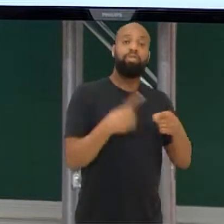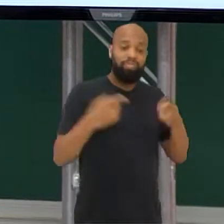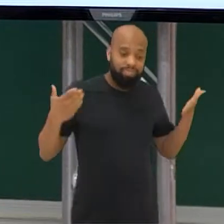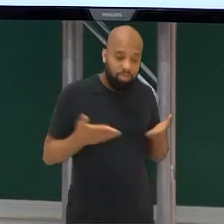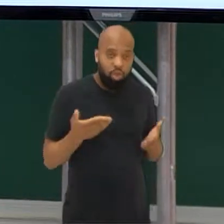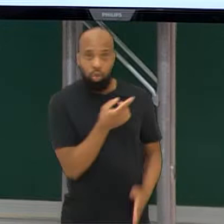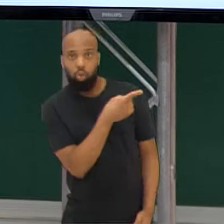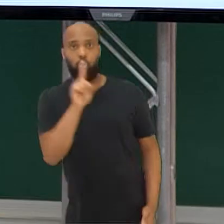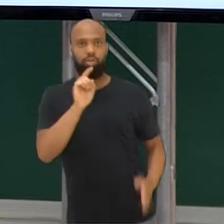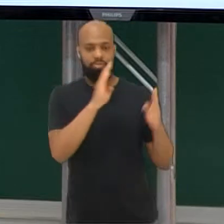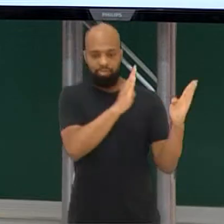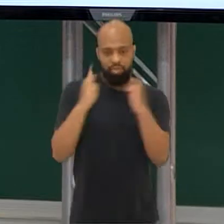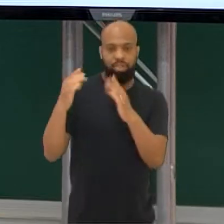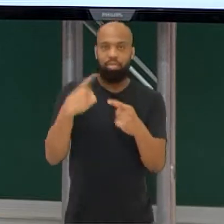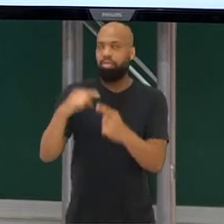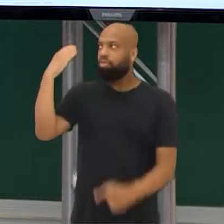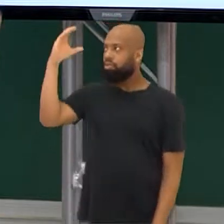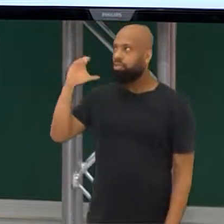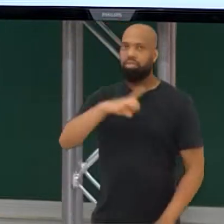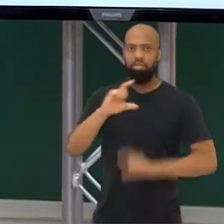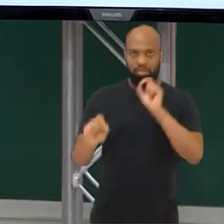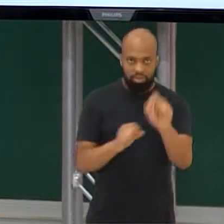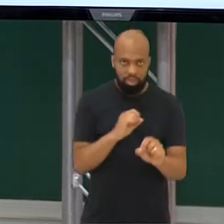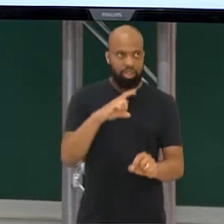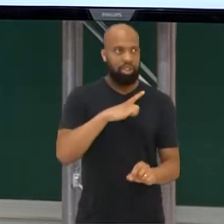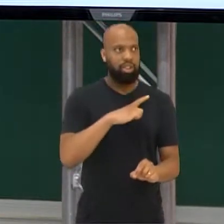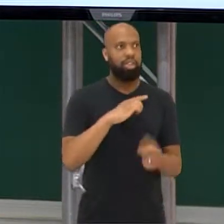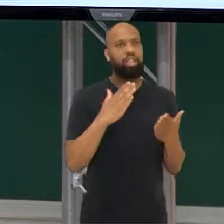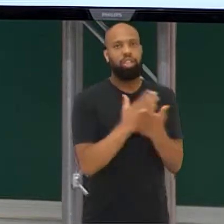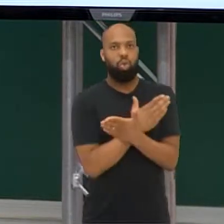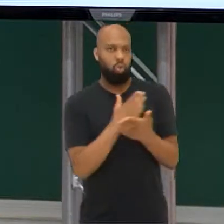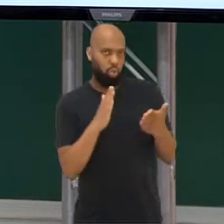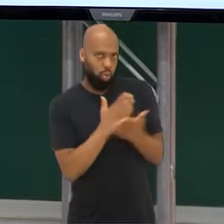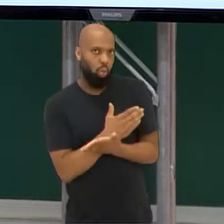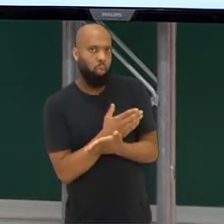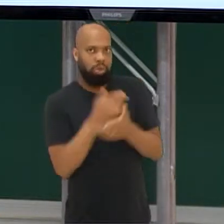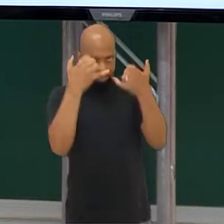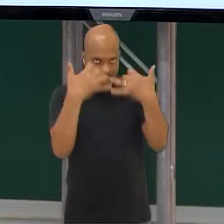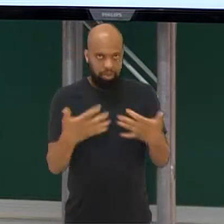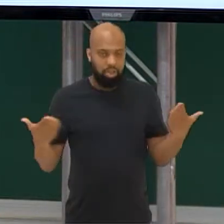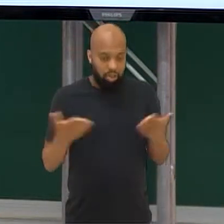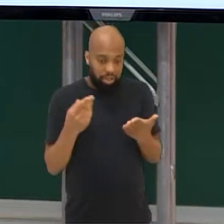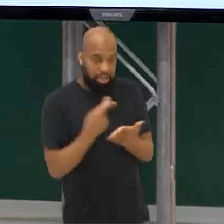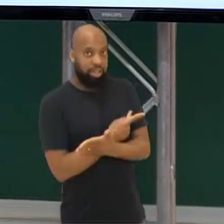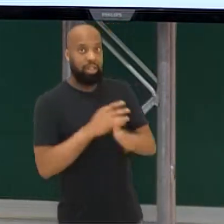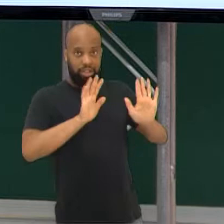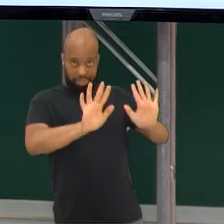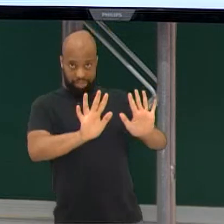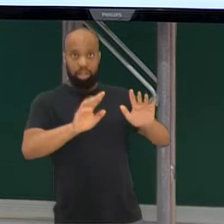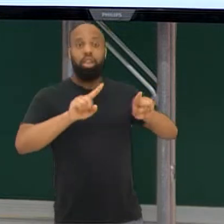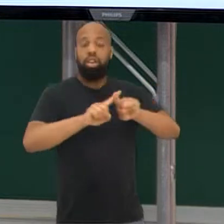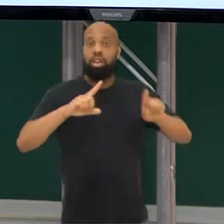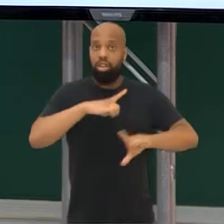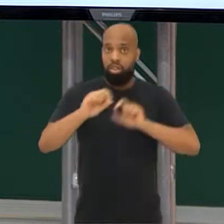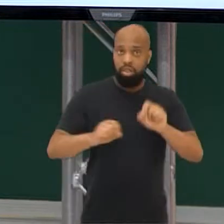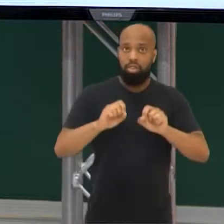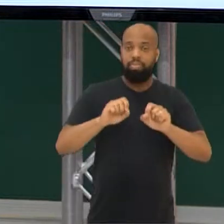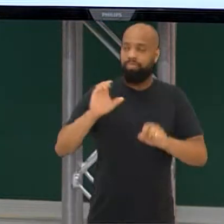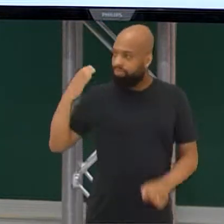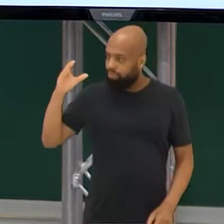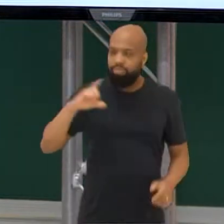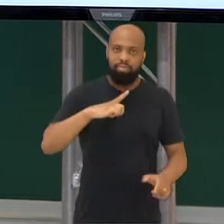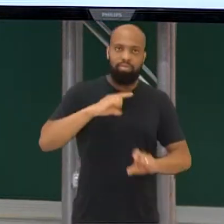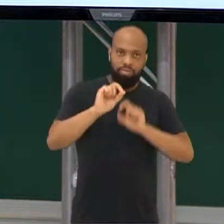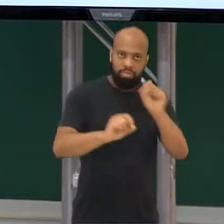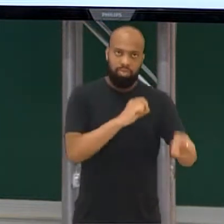estágio. A ciência, né, salvaguarda qualquer explicação equivocada que a gente dê aqui agora, mas a grande questão é que a ciência ganha